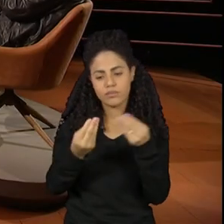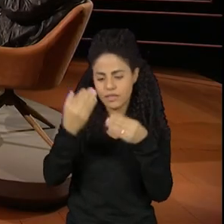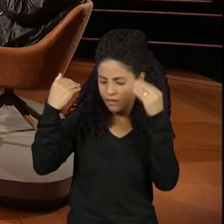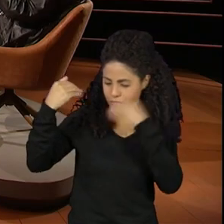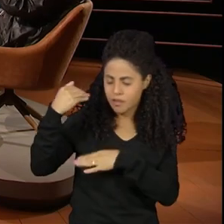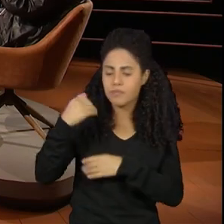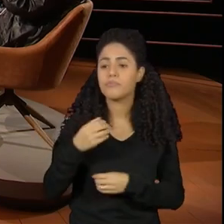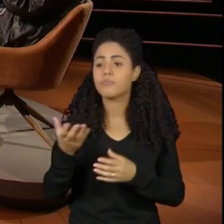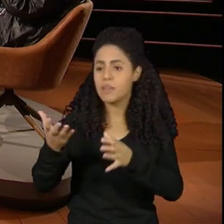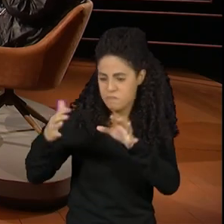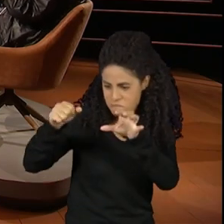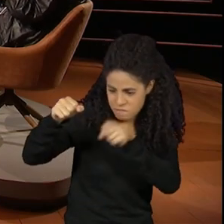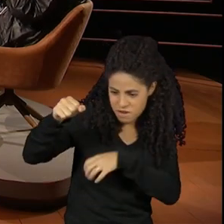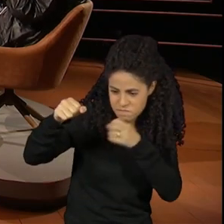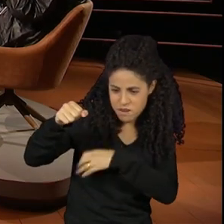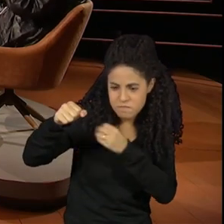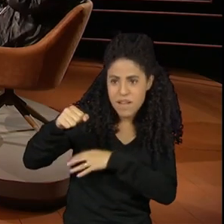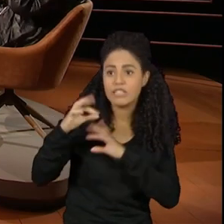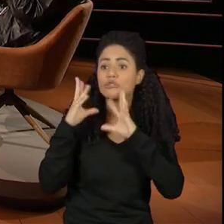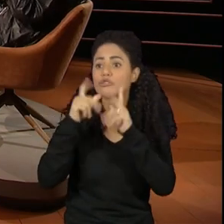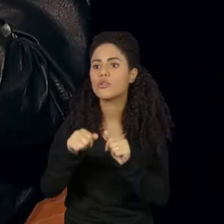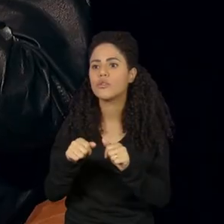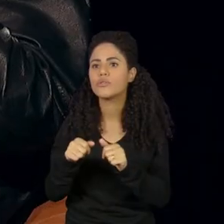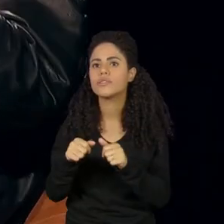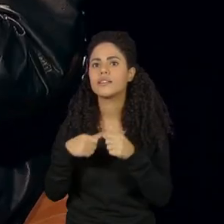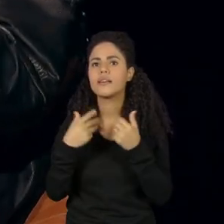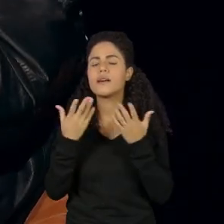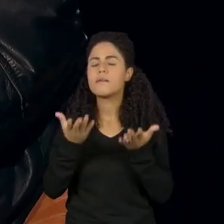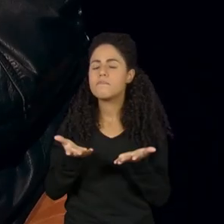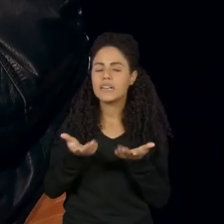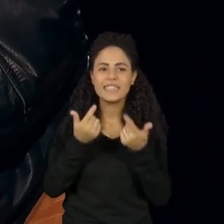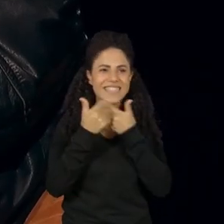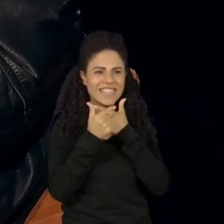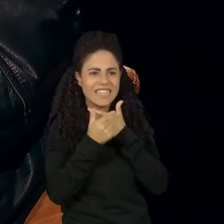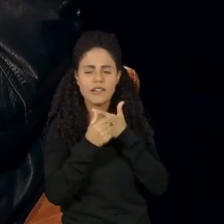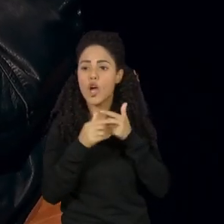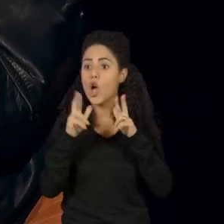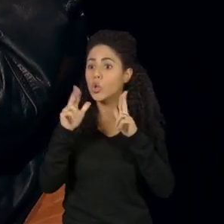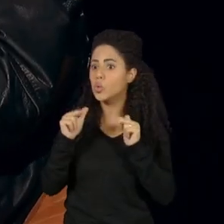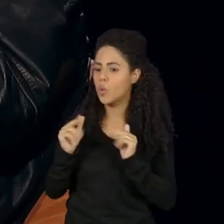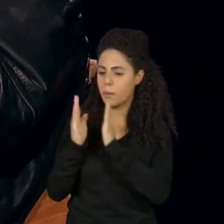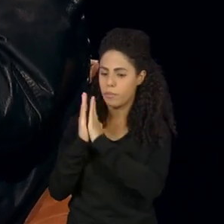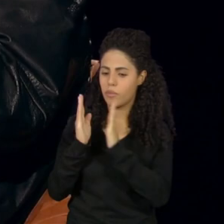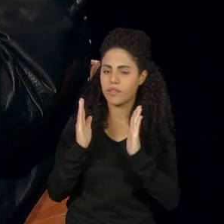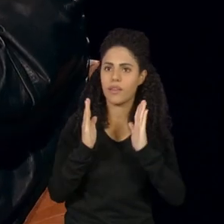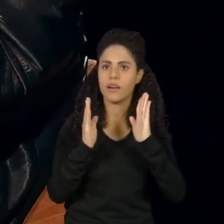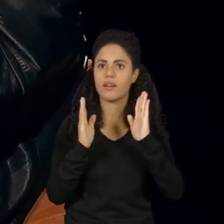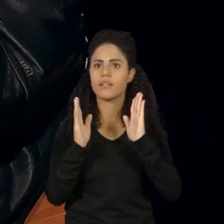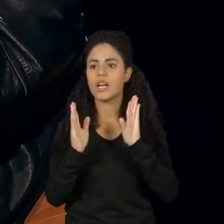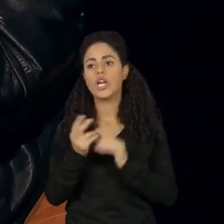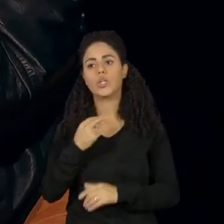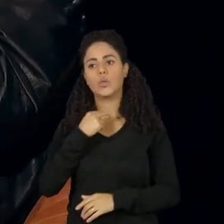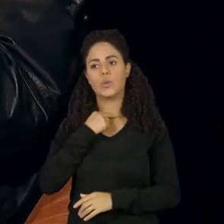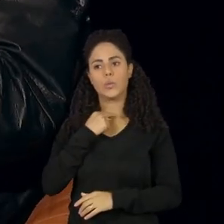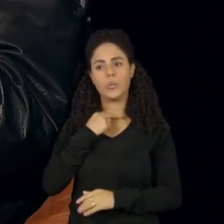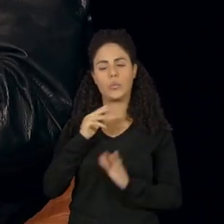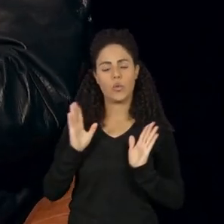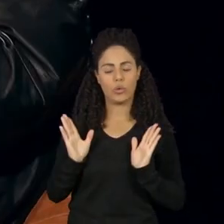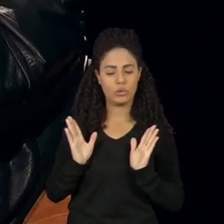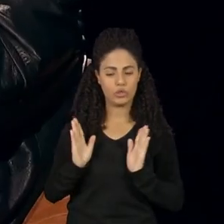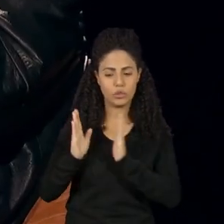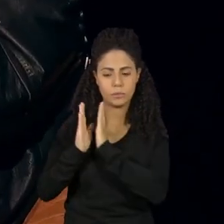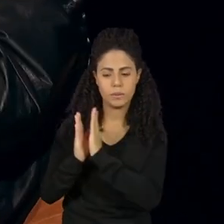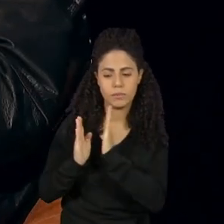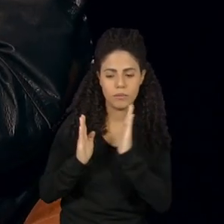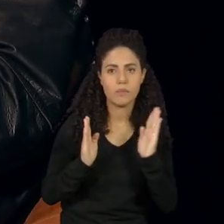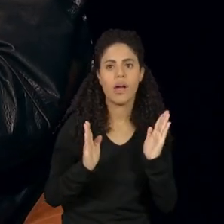Coisa feia, hein? Hã? Que coisa feia. Mas é a livraria, a gente nunca roubou a biblioteca. É. Isso elas falam assim, não, biblioteca não pode roubar, que biblioteca, os livros